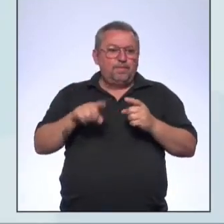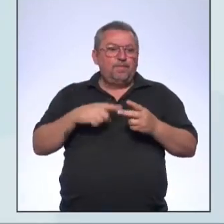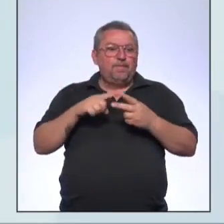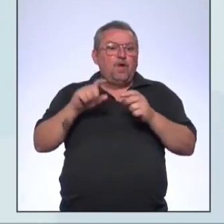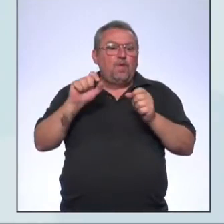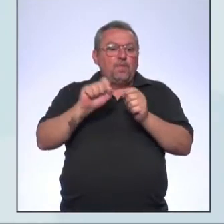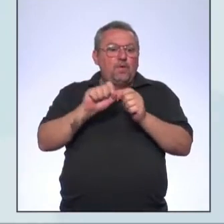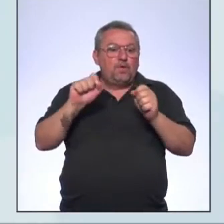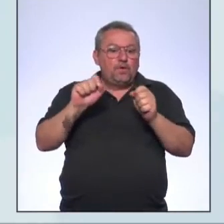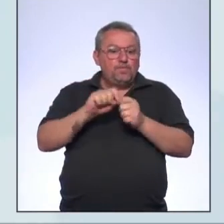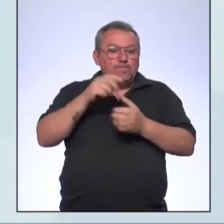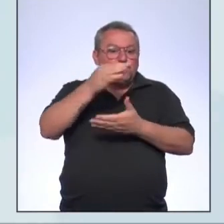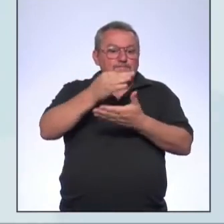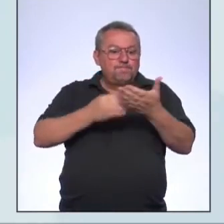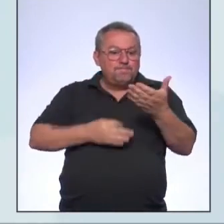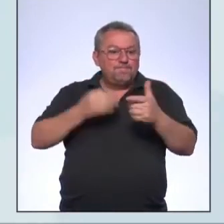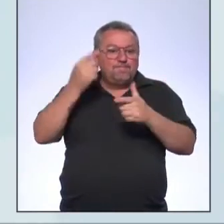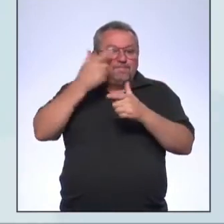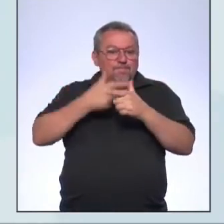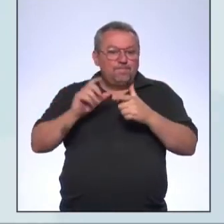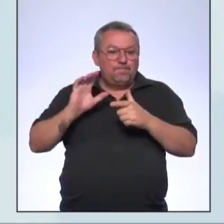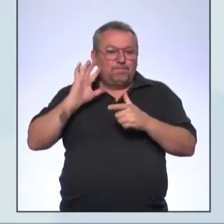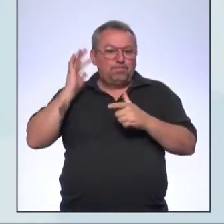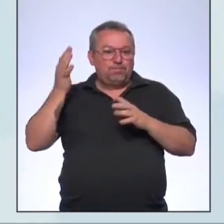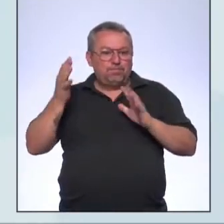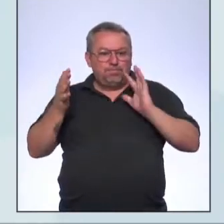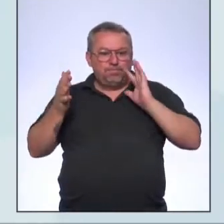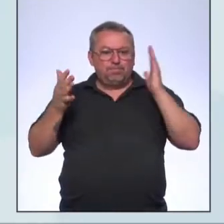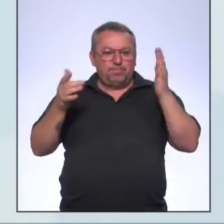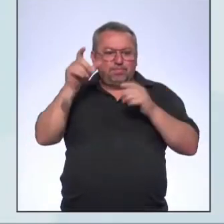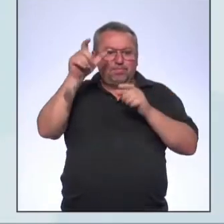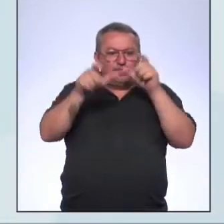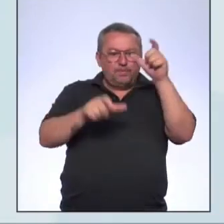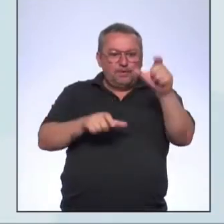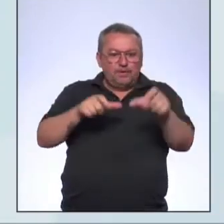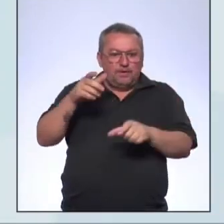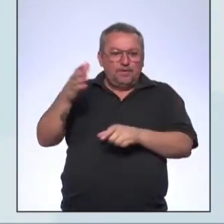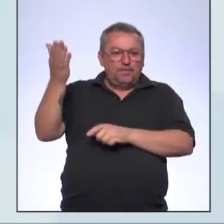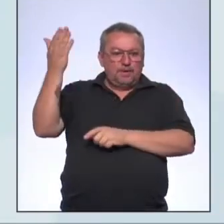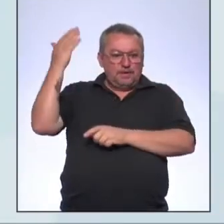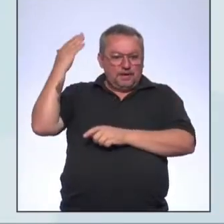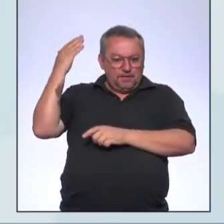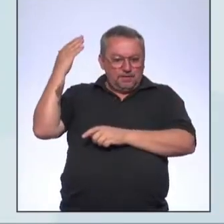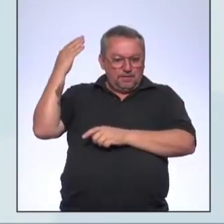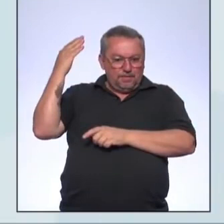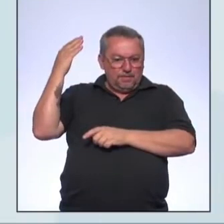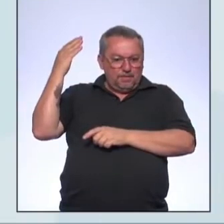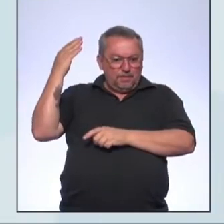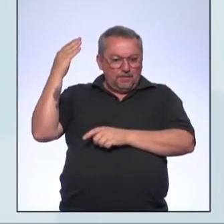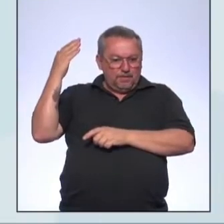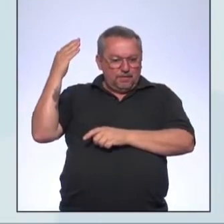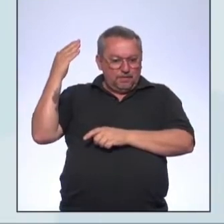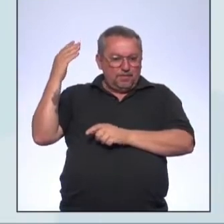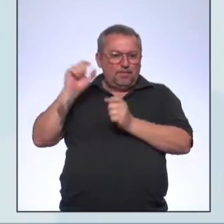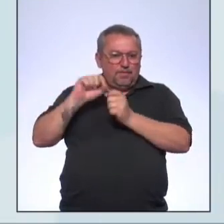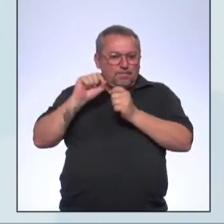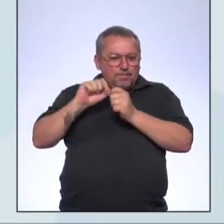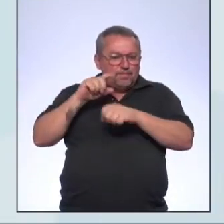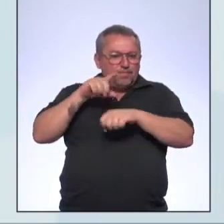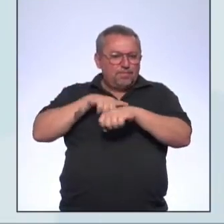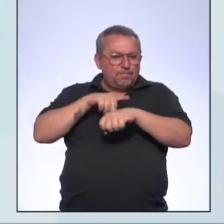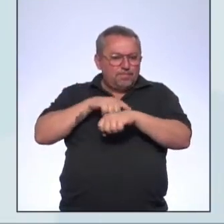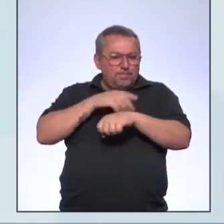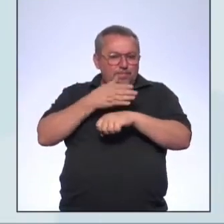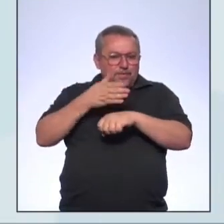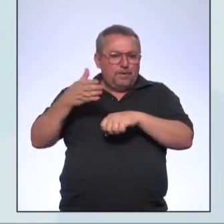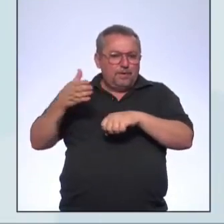ambientes. Produzir textos diversos sobre fatos, acontecimentos e personalidades do passado. Linha do tempo,